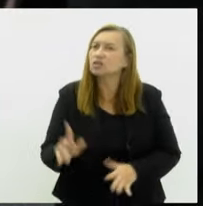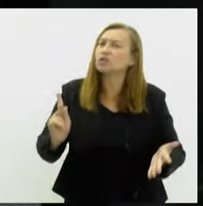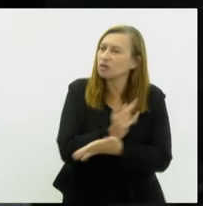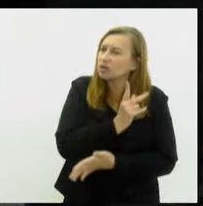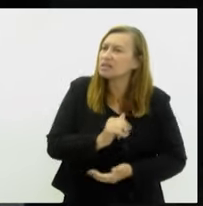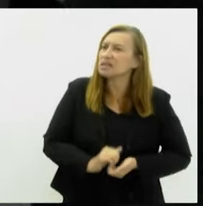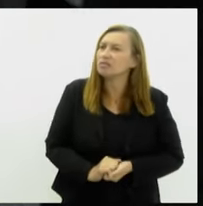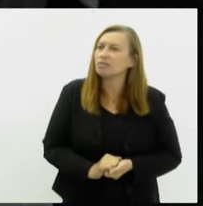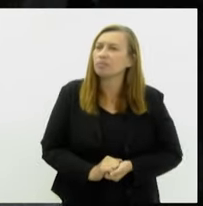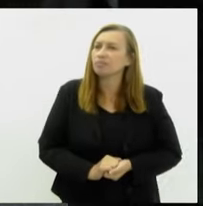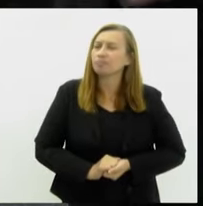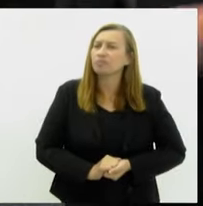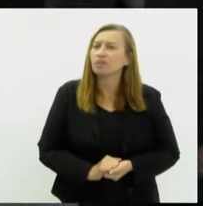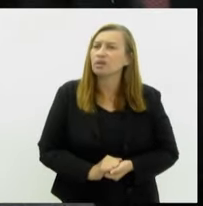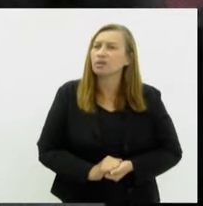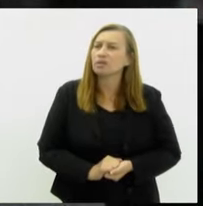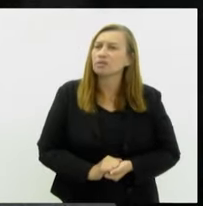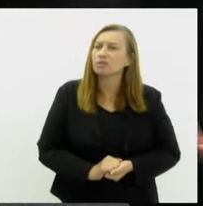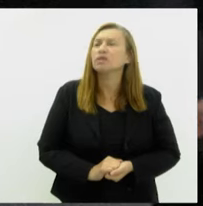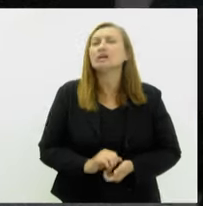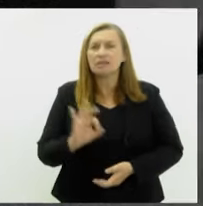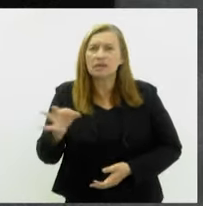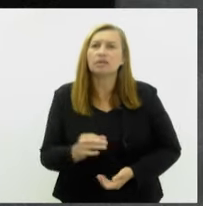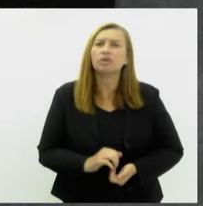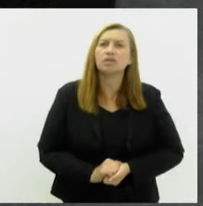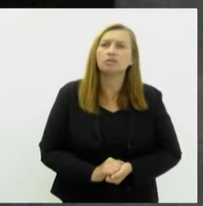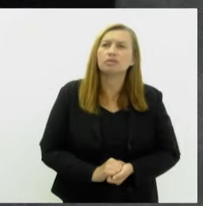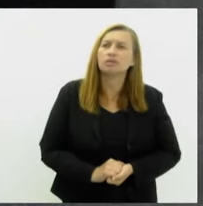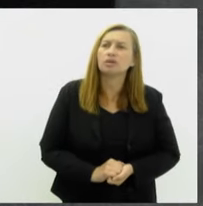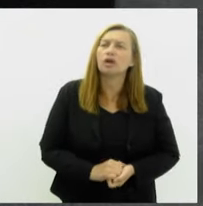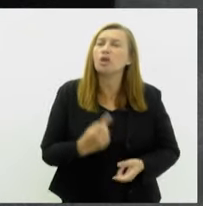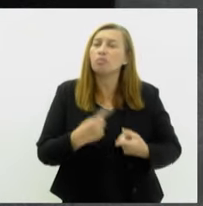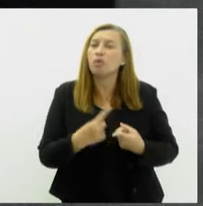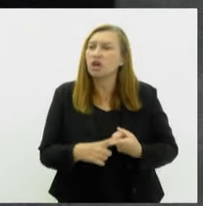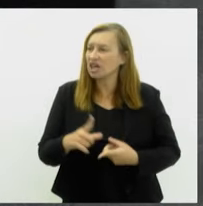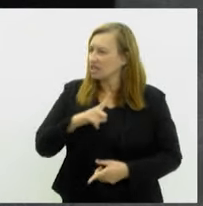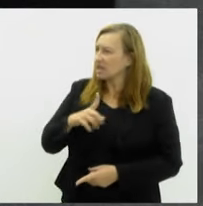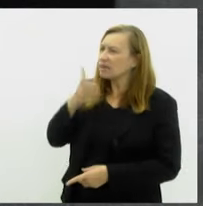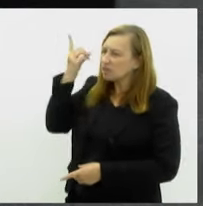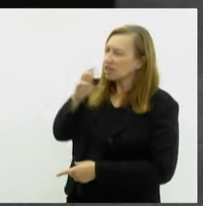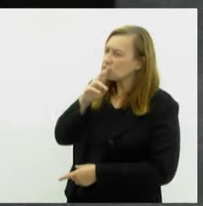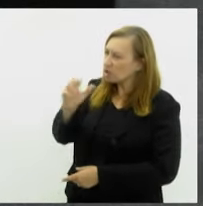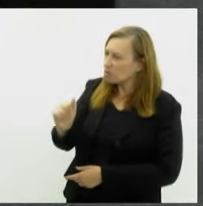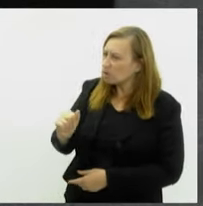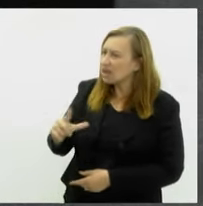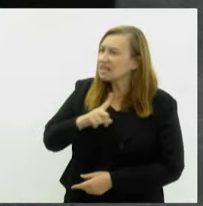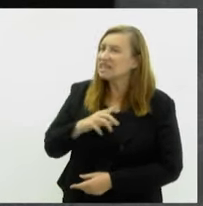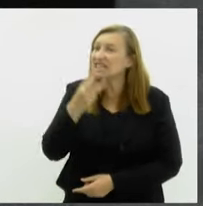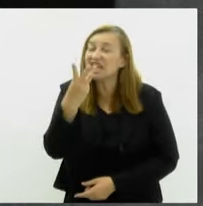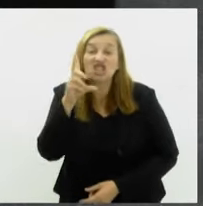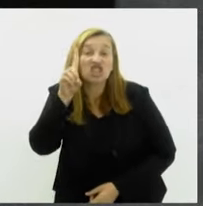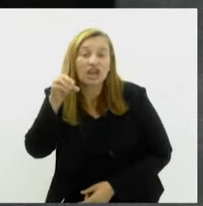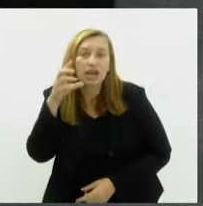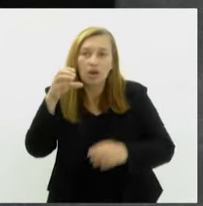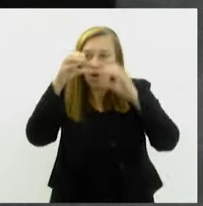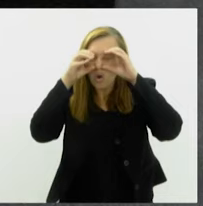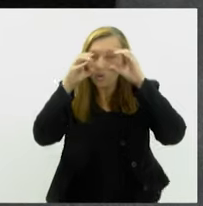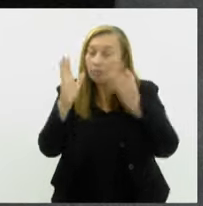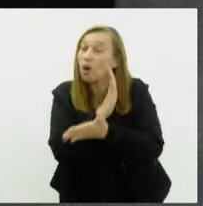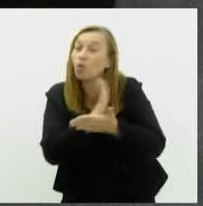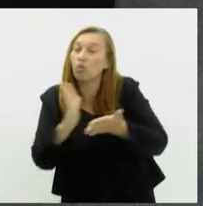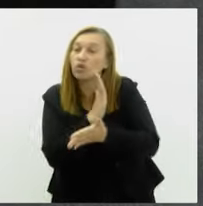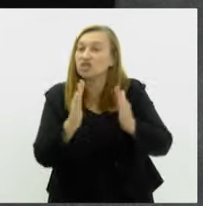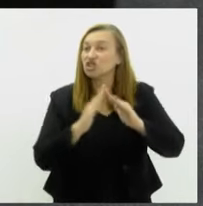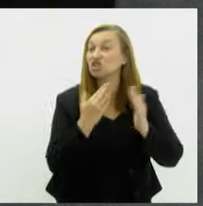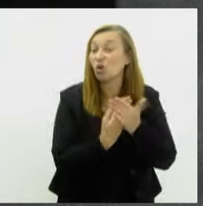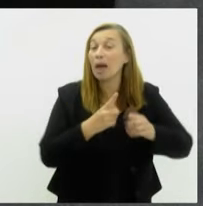acontecendo. É exatamente. Porque tem, o deputado Rodrigo Amorim, tem óculos 3D para algumas escolas. Mas